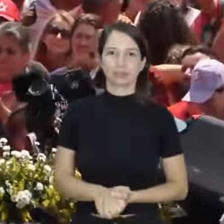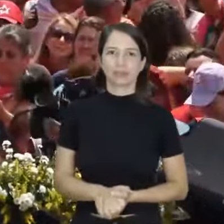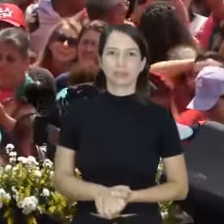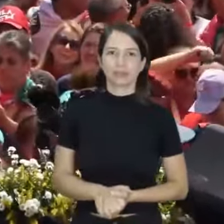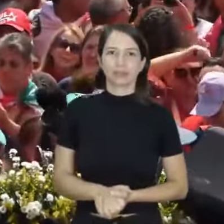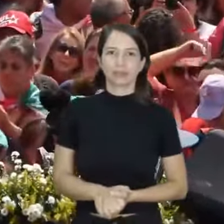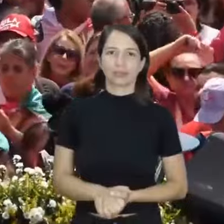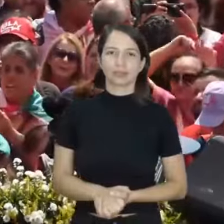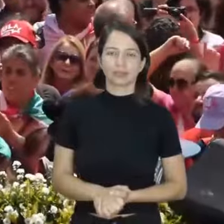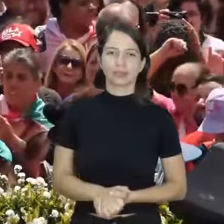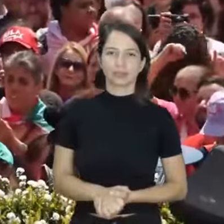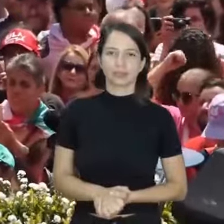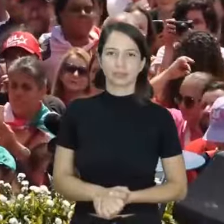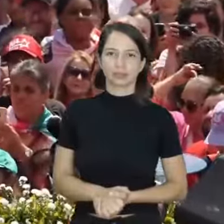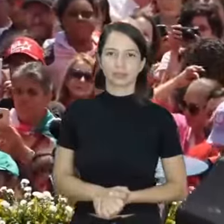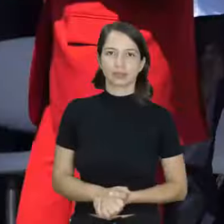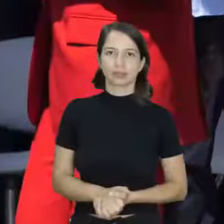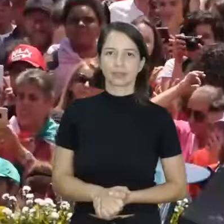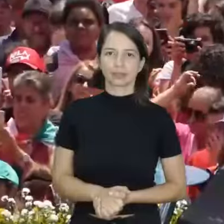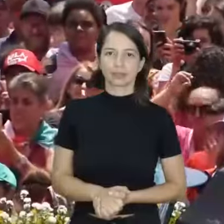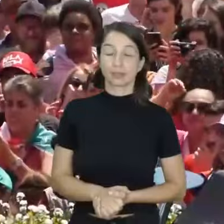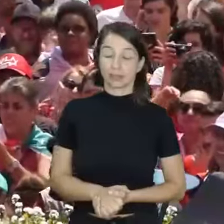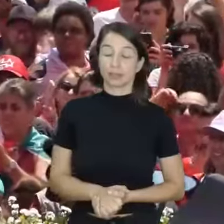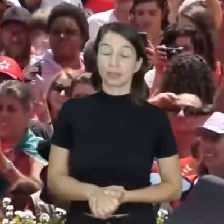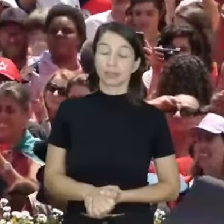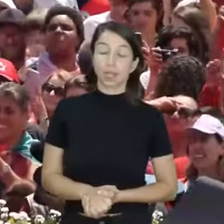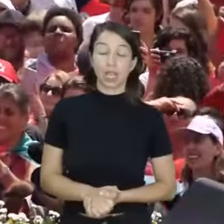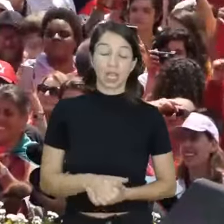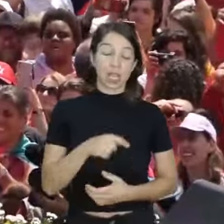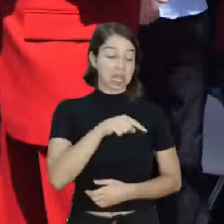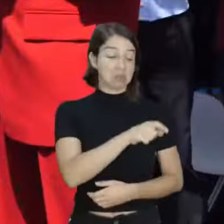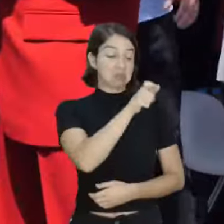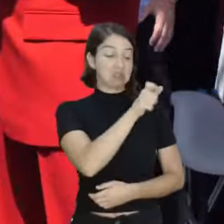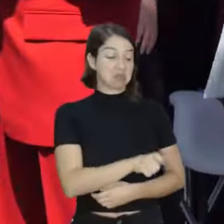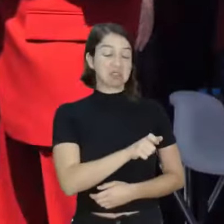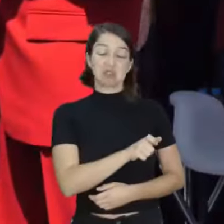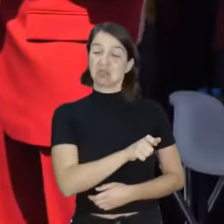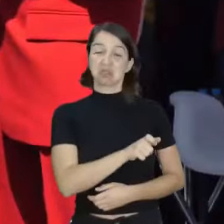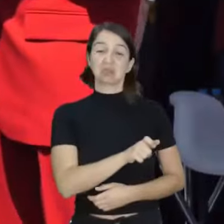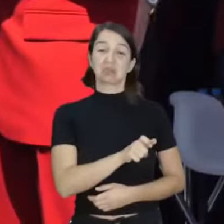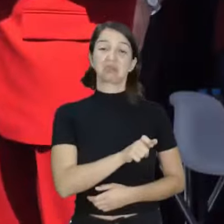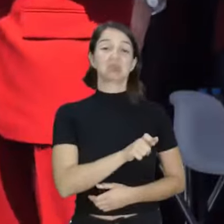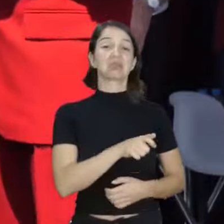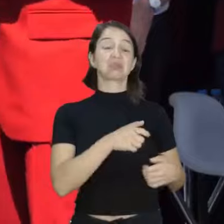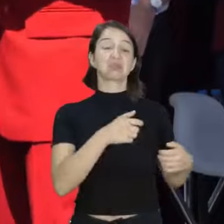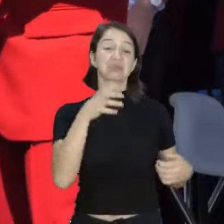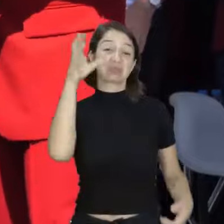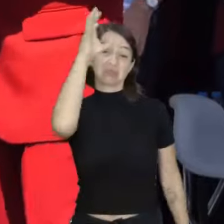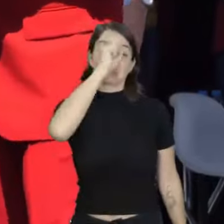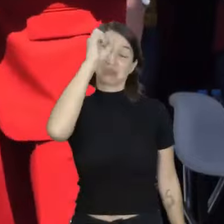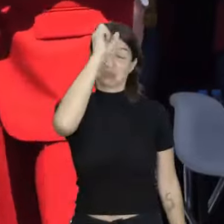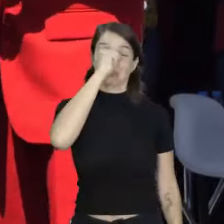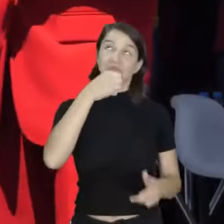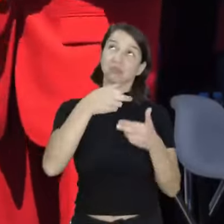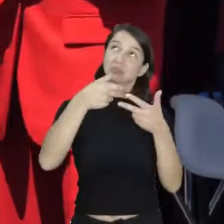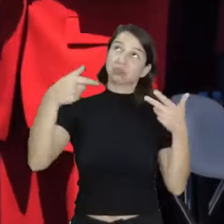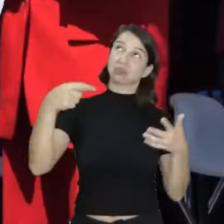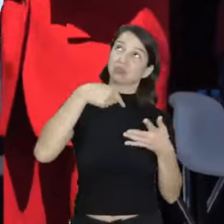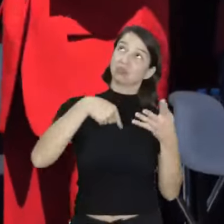Essas pessoas precisam aprender algumas coisas. E o nosso papel é